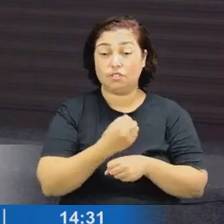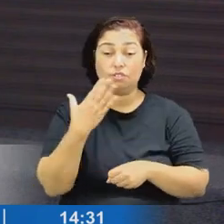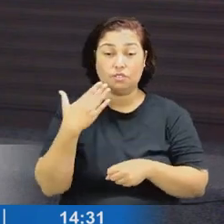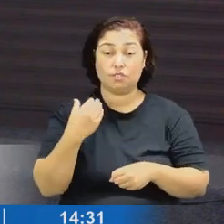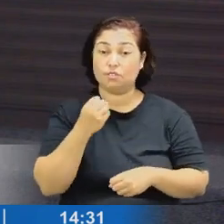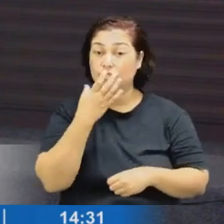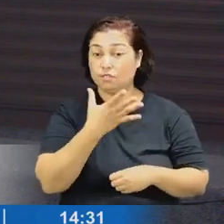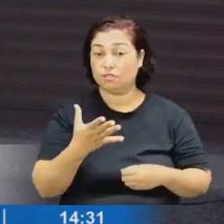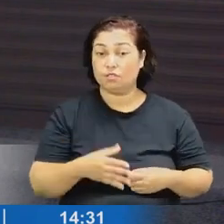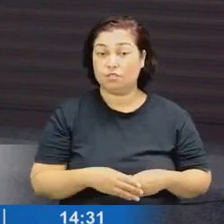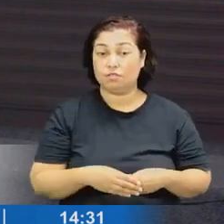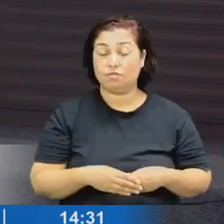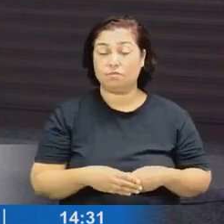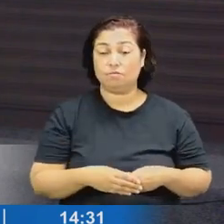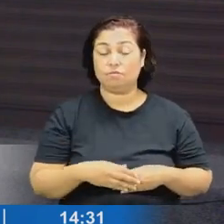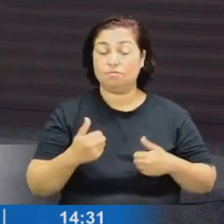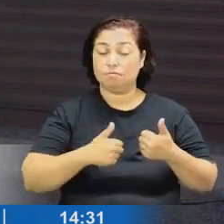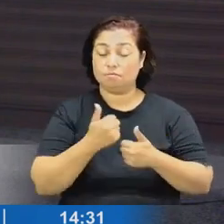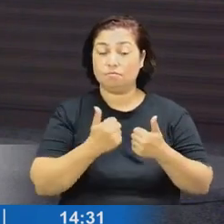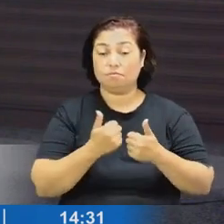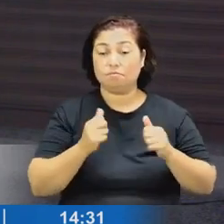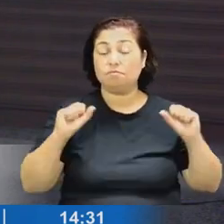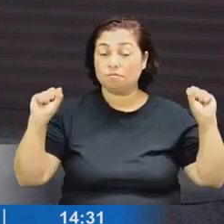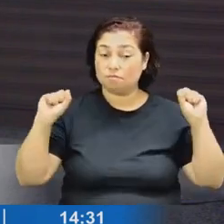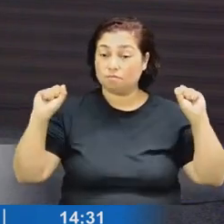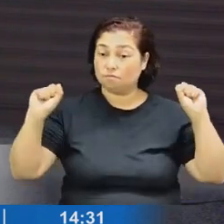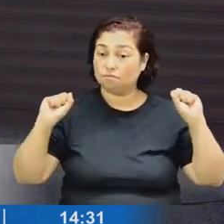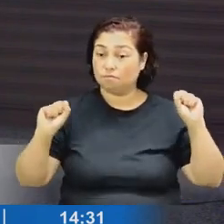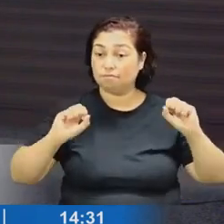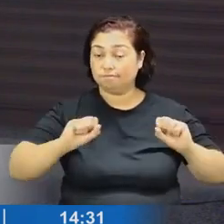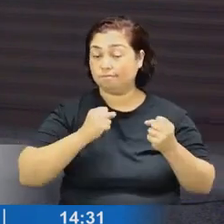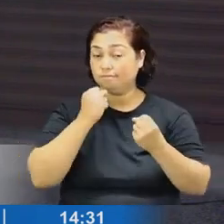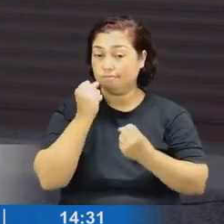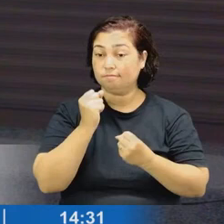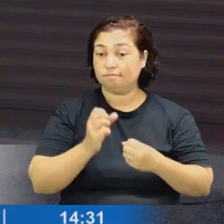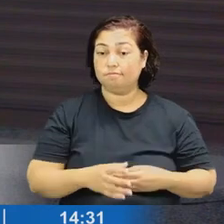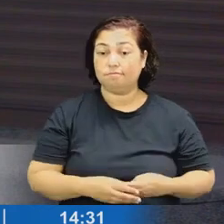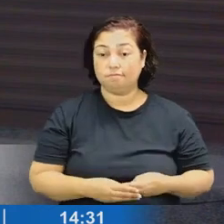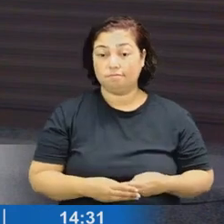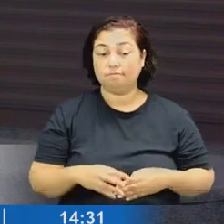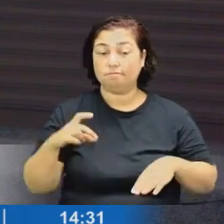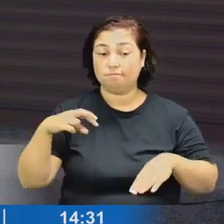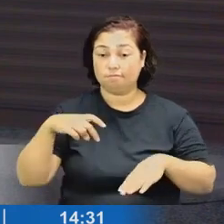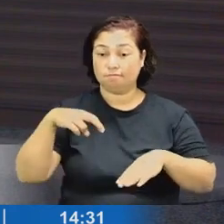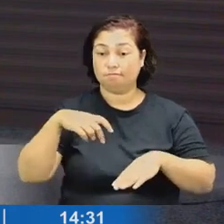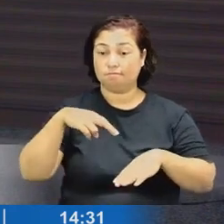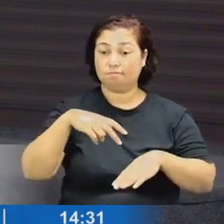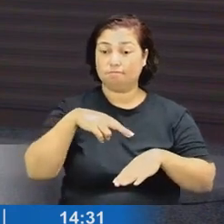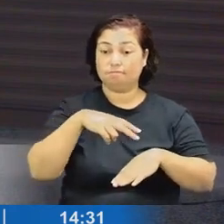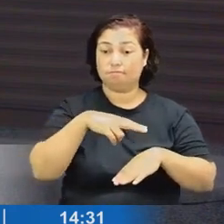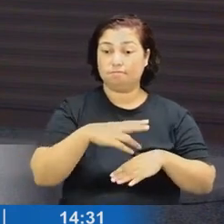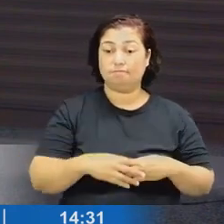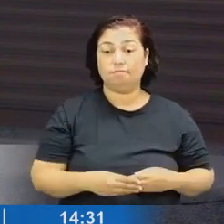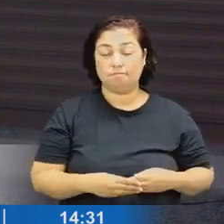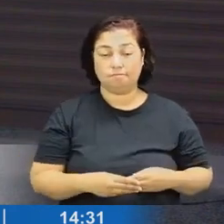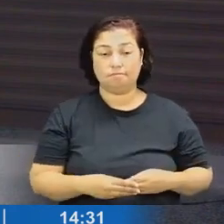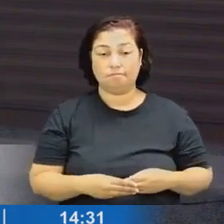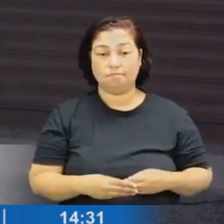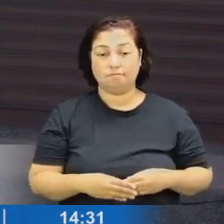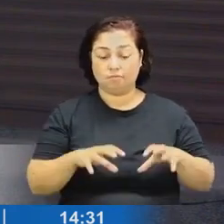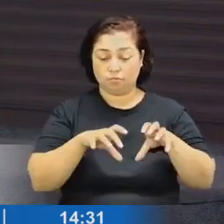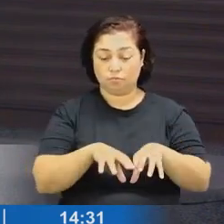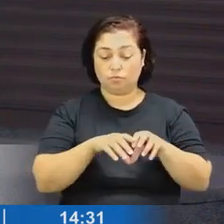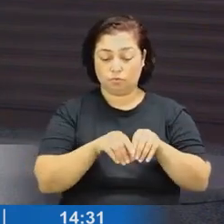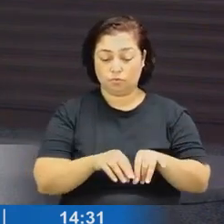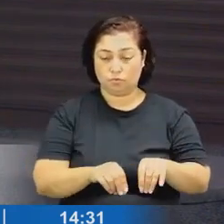ainda e tal tava só malhando né fazendo um fortalecimentozinho e correndo areia e tal areia fofa né Não tô